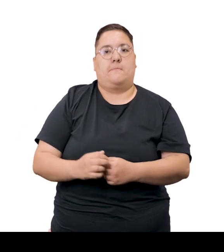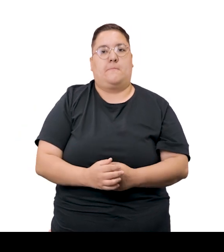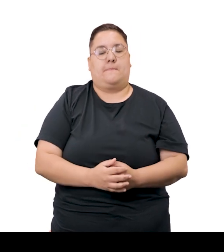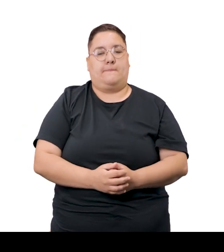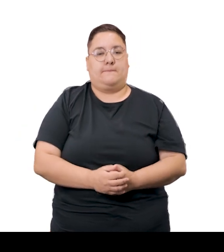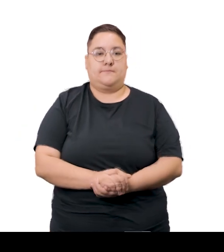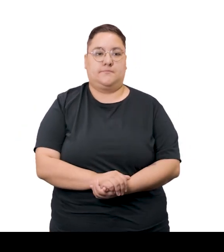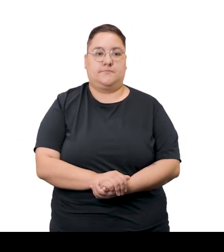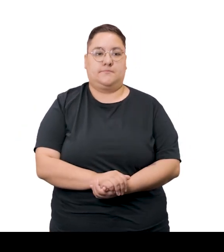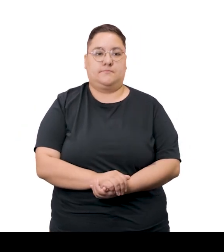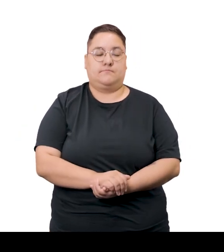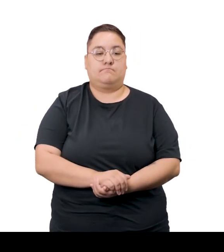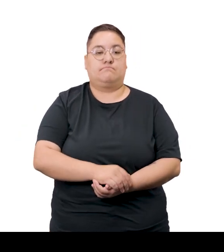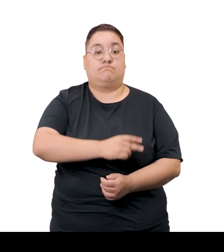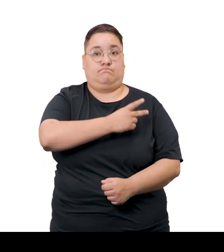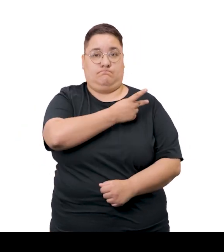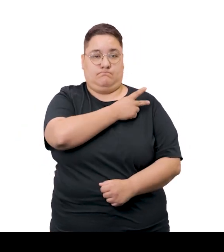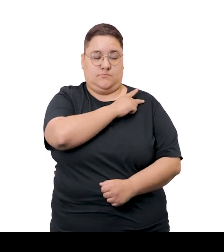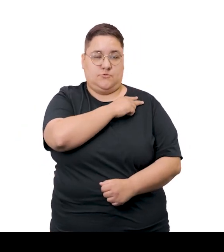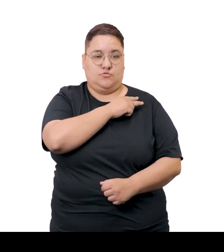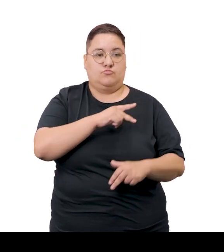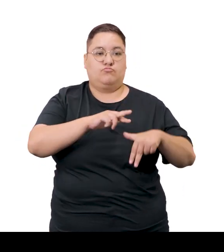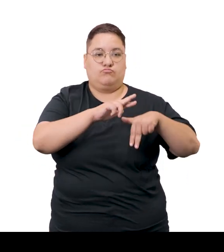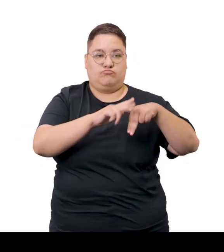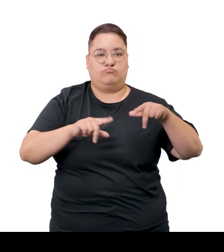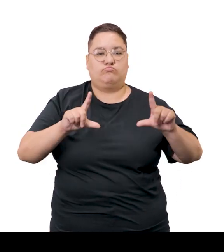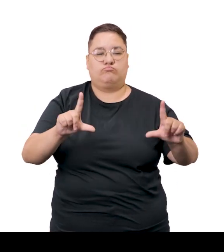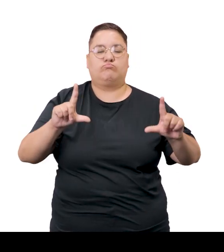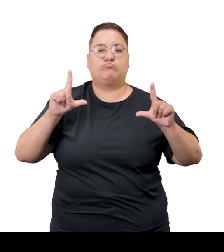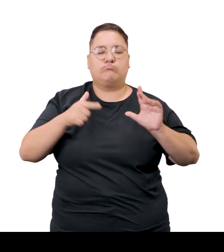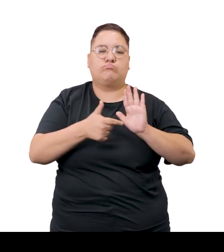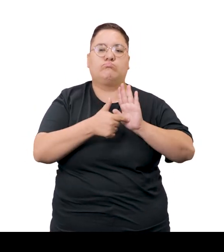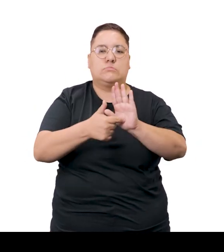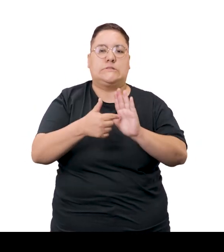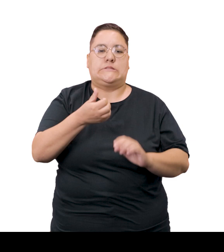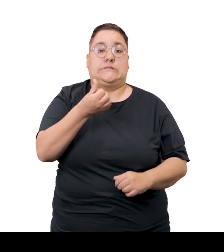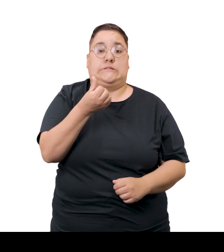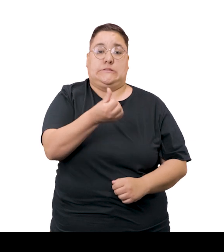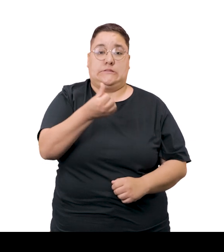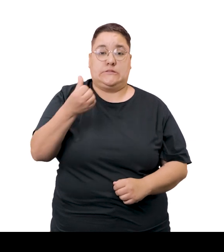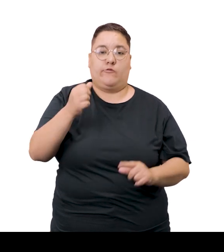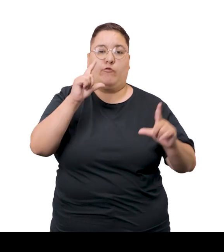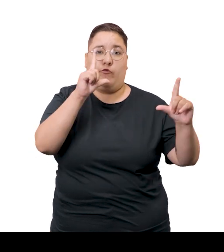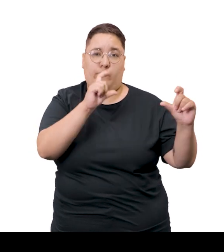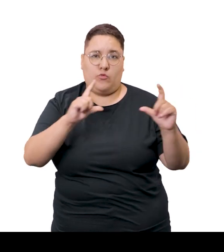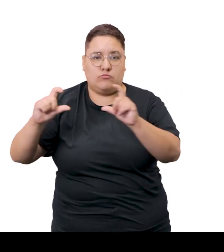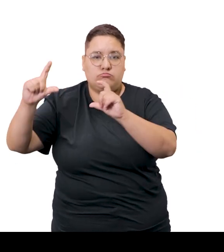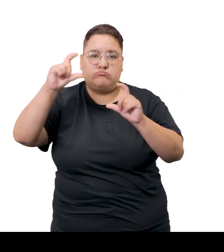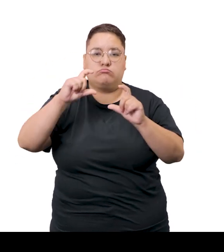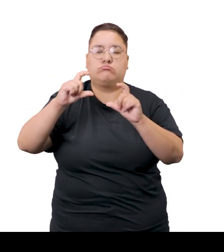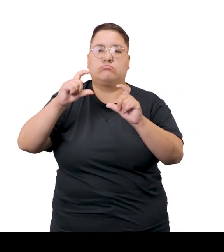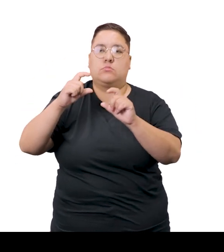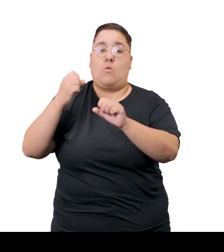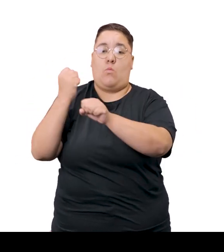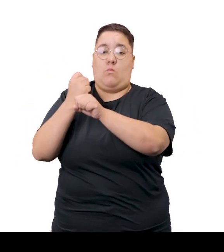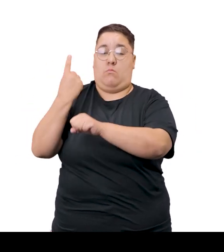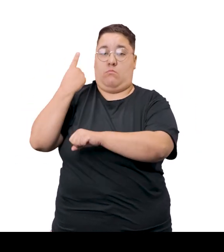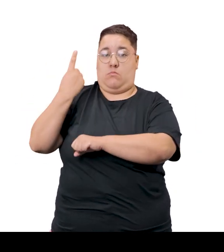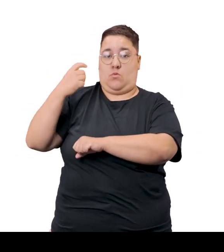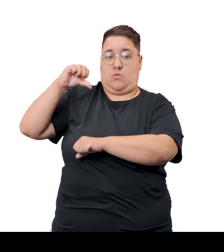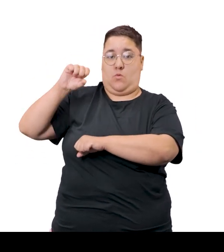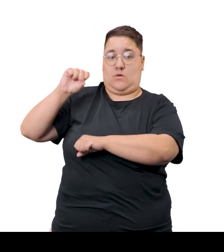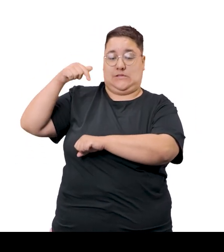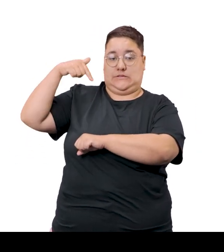Catherine Opie, O Gênero do Retrato, apresenta 66 fotografias realizadas entre 1987